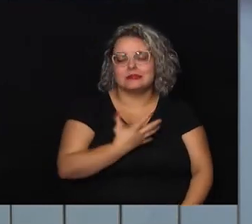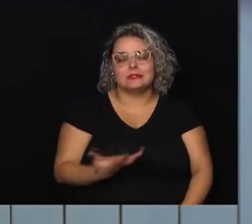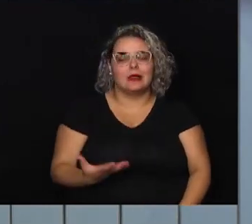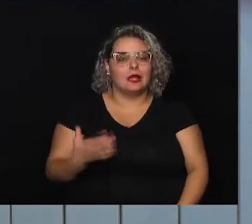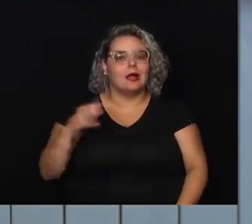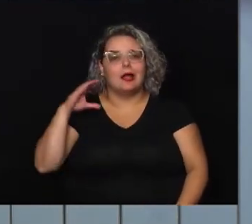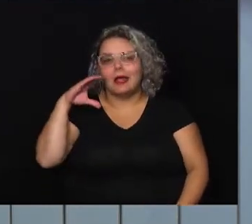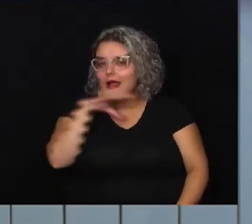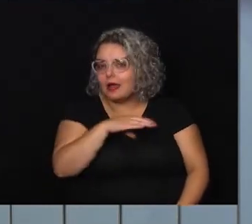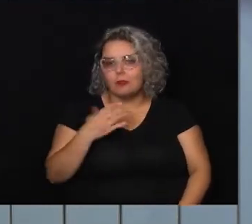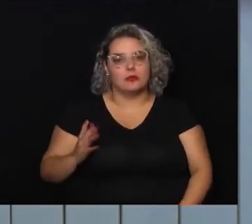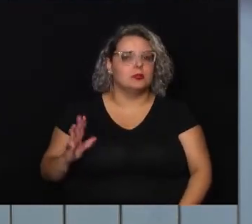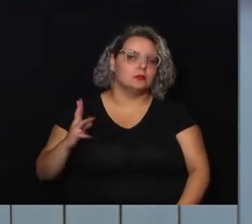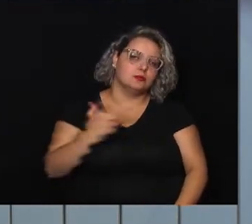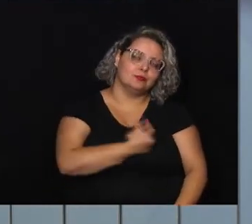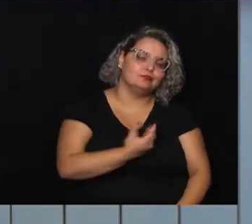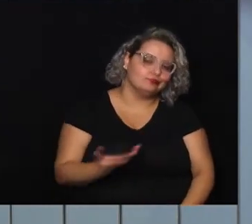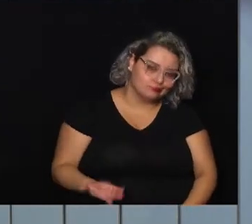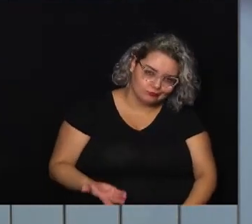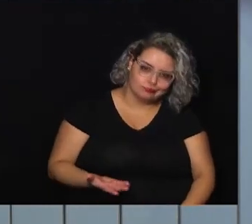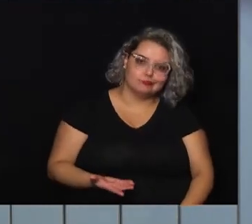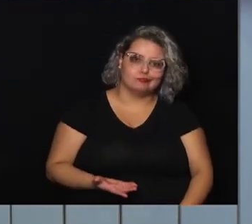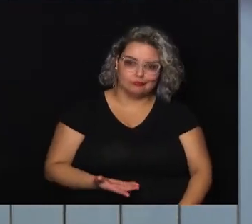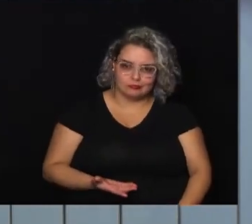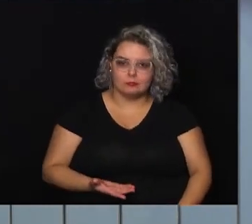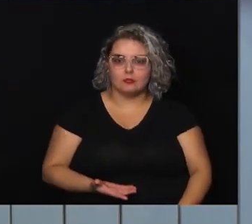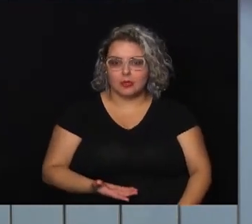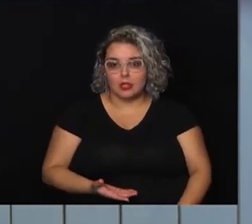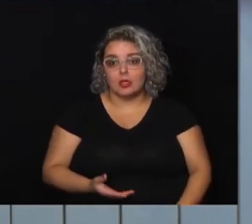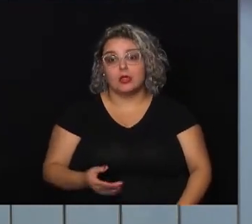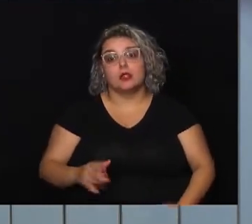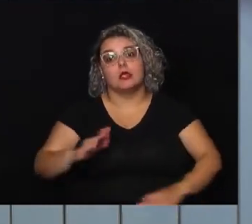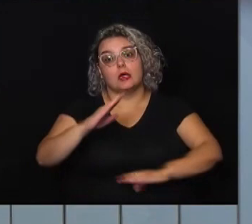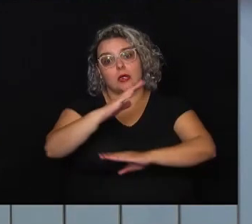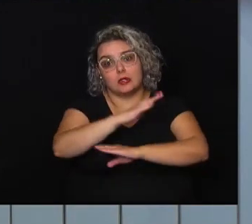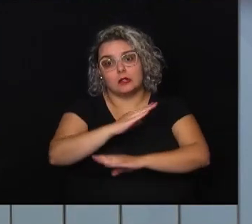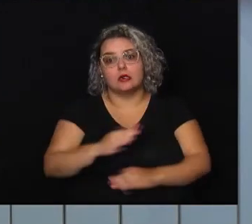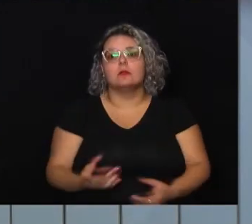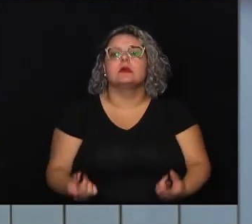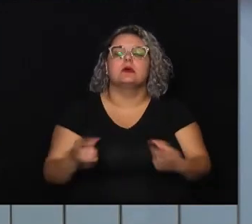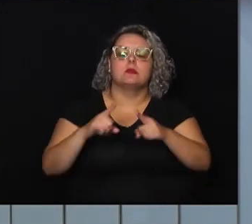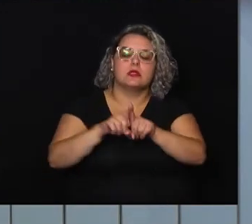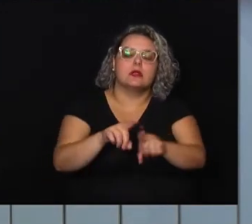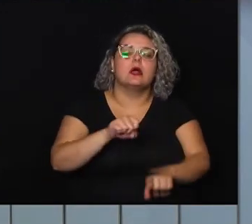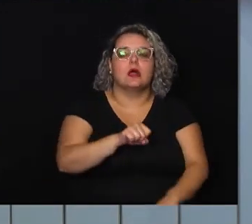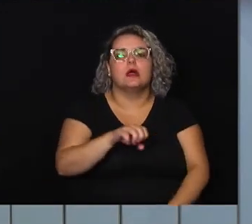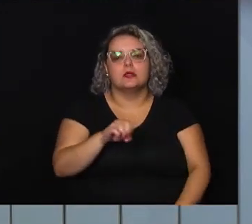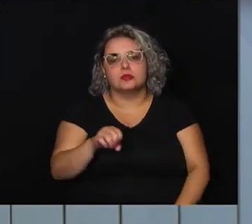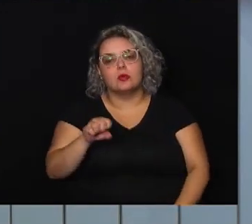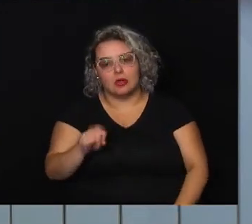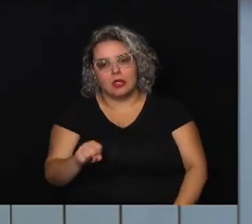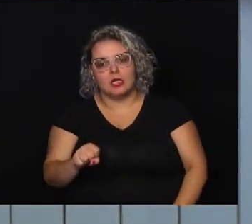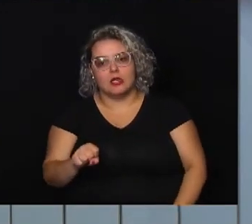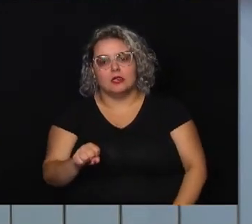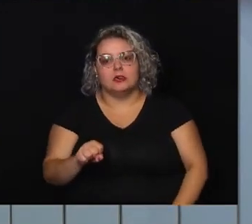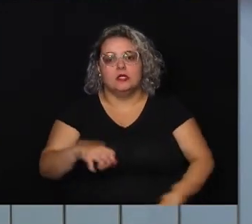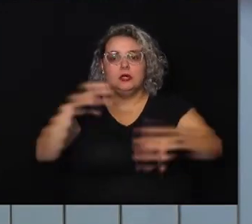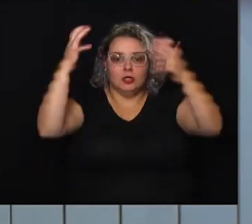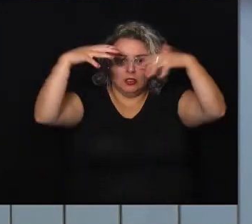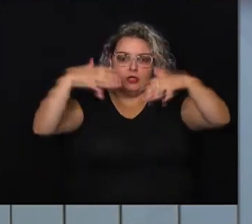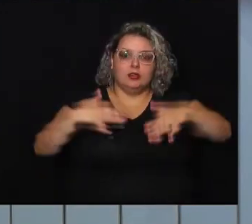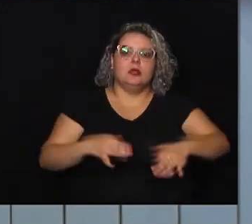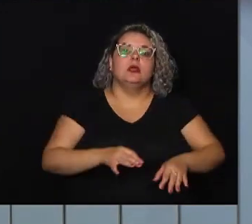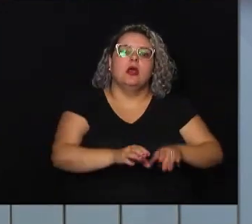a Câmara, obviamente, é solidária e parceira desse programa SOS Chuvas, que é coordenado pela Secretaria de Assistência e